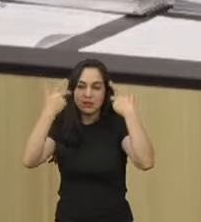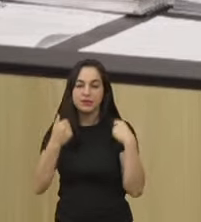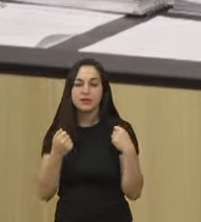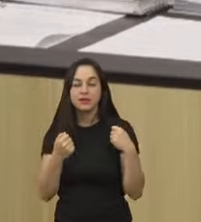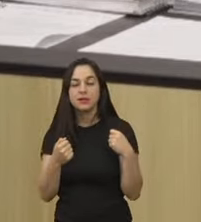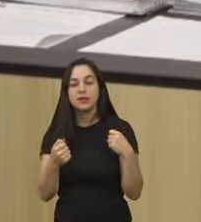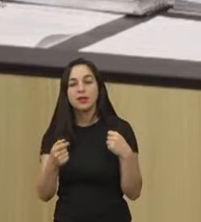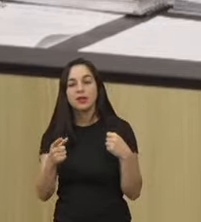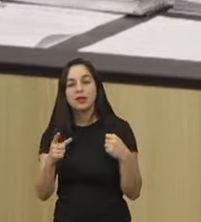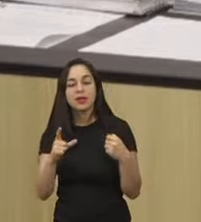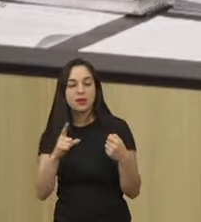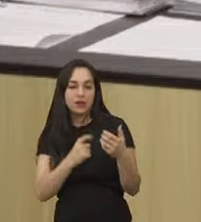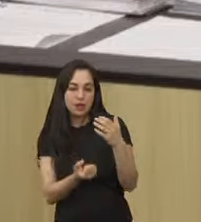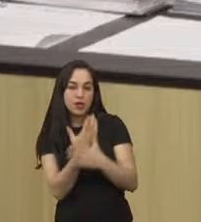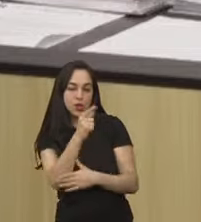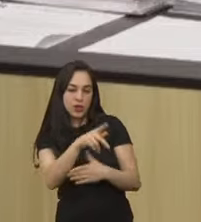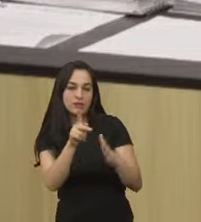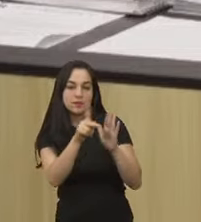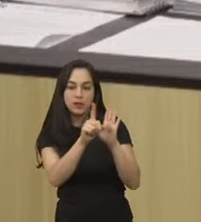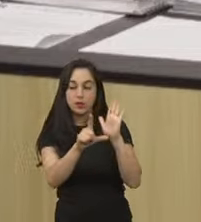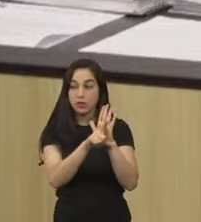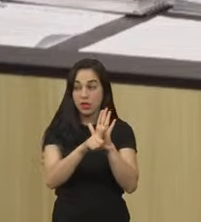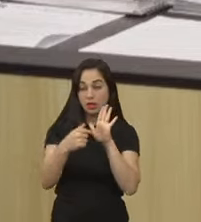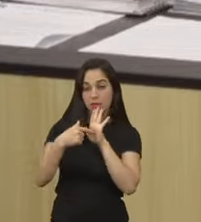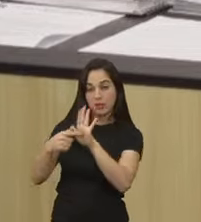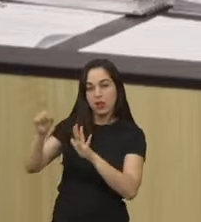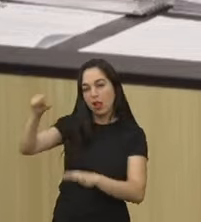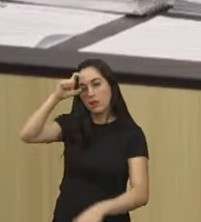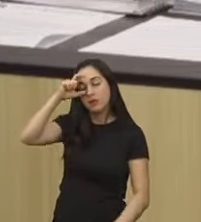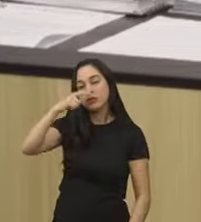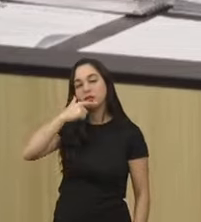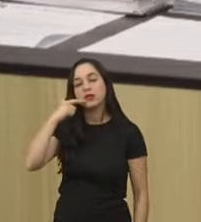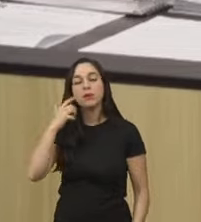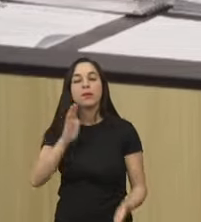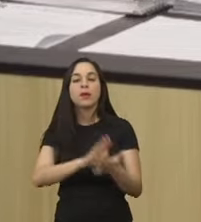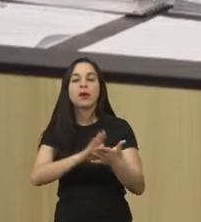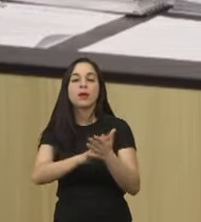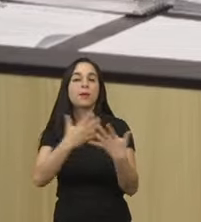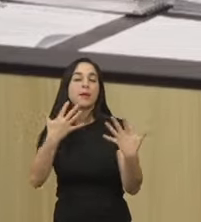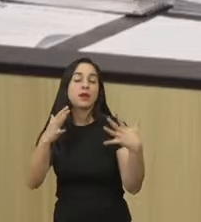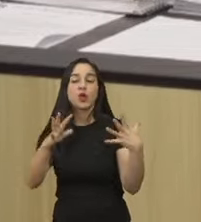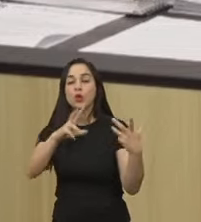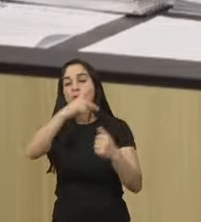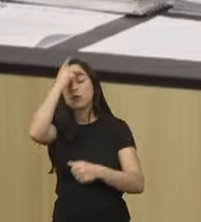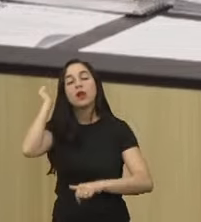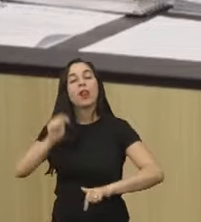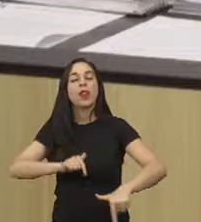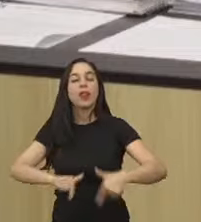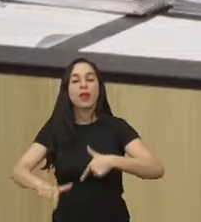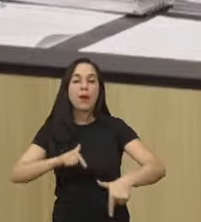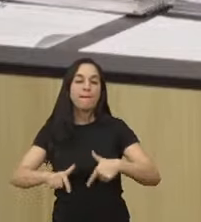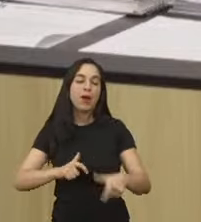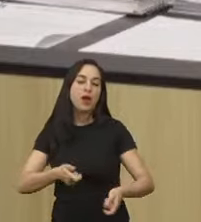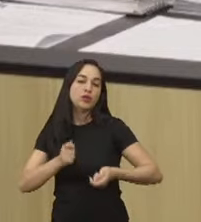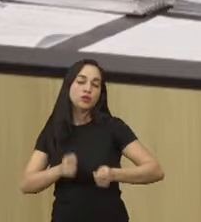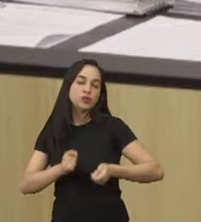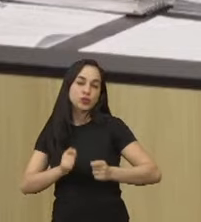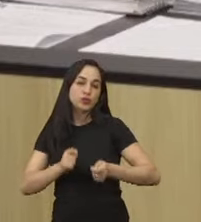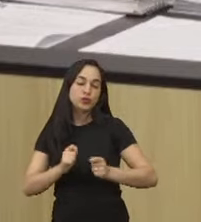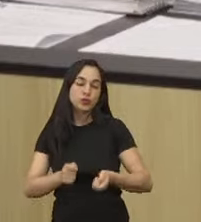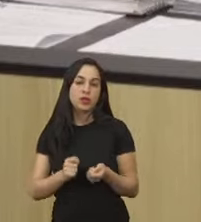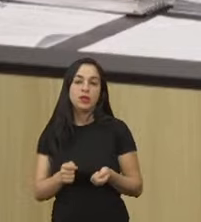pelo prefeito Celso Florencio, e parabenizar todos os charreteiros, todos aqueles que levam a cultura, todos os carroceiros também que